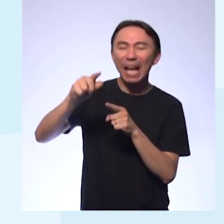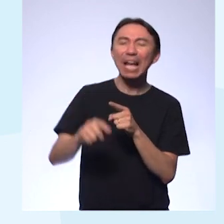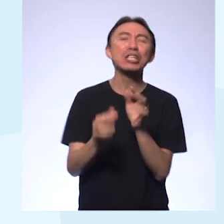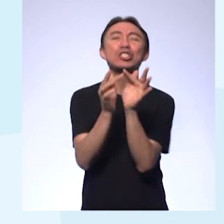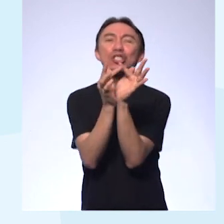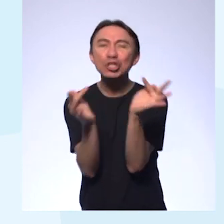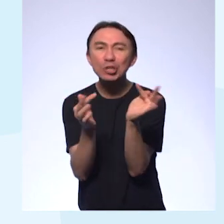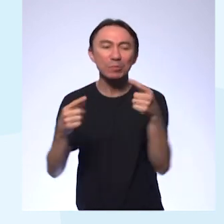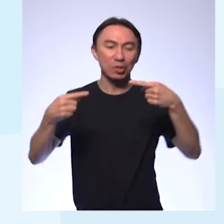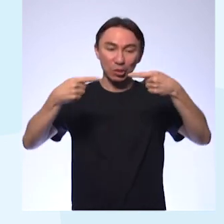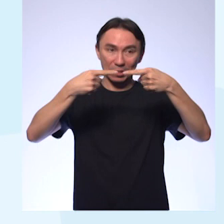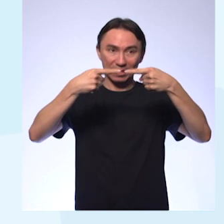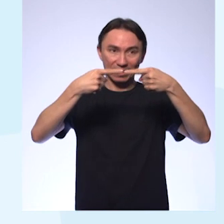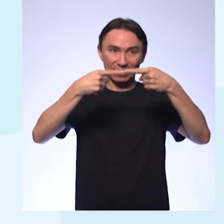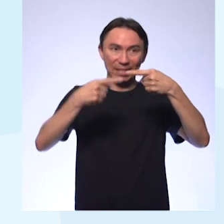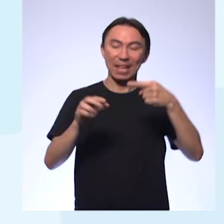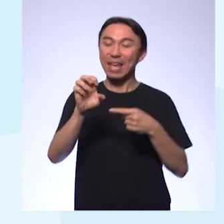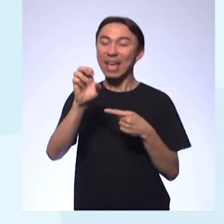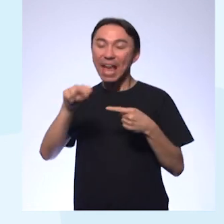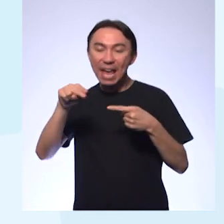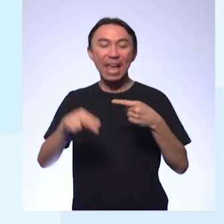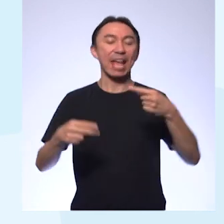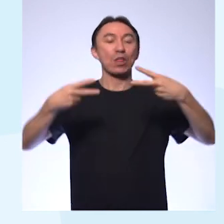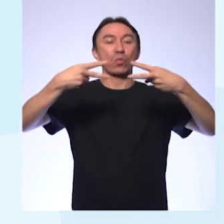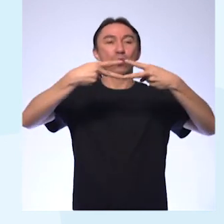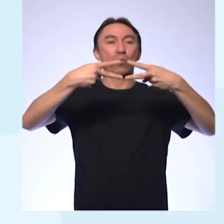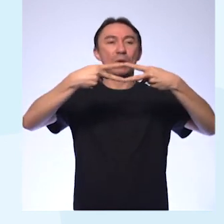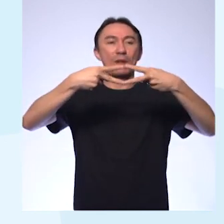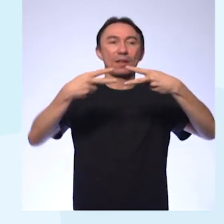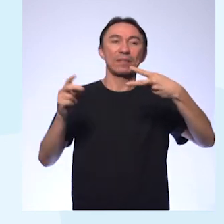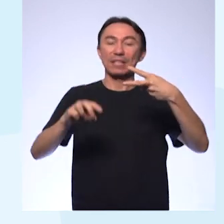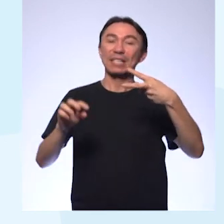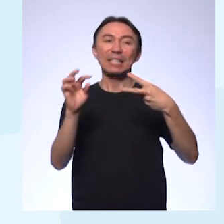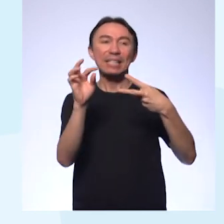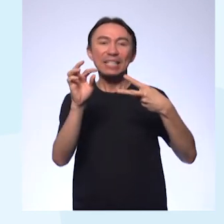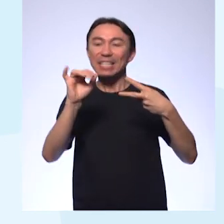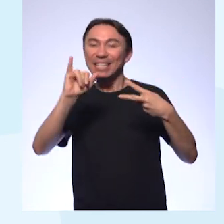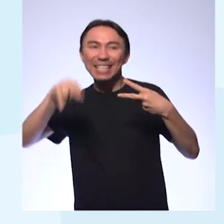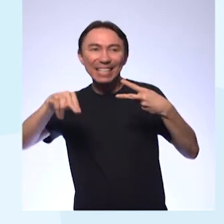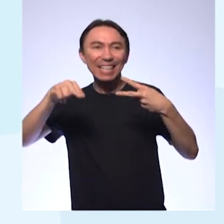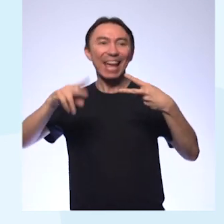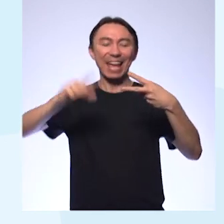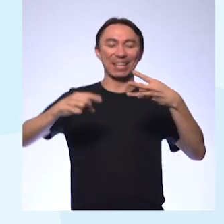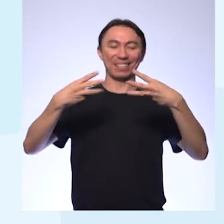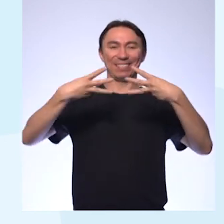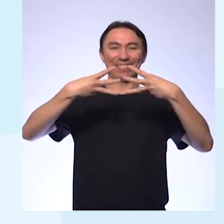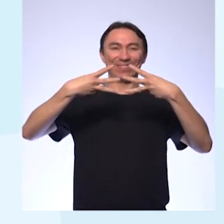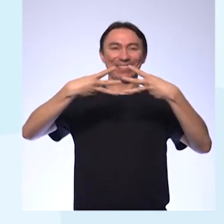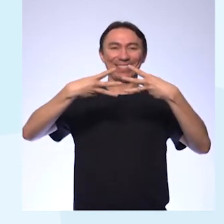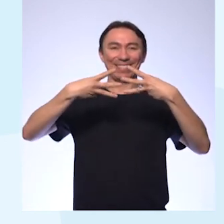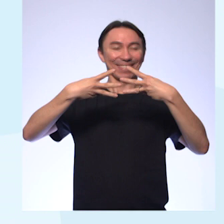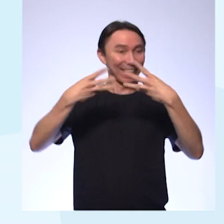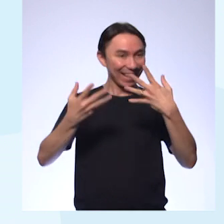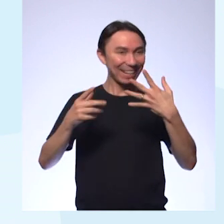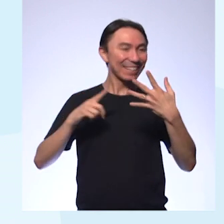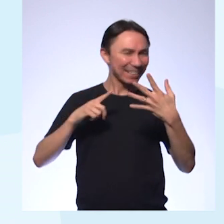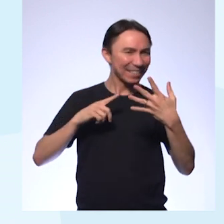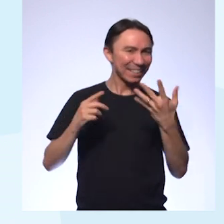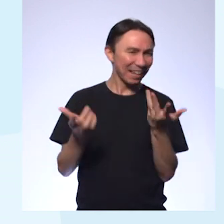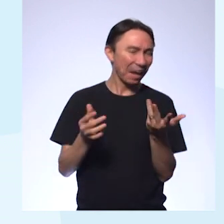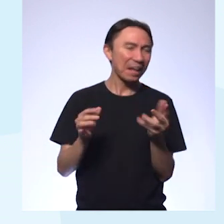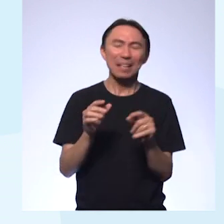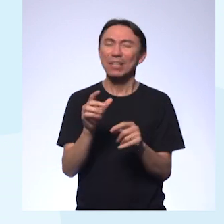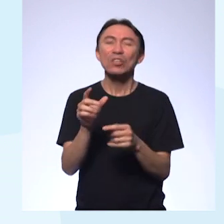carbono em uma ligação dupla e em uma ligação tripla. Como nós estamos falando do hidrocarboneto, o sufixo é O. Só